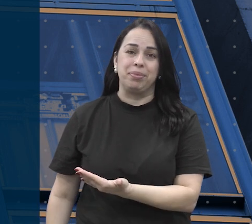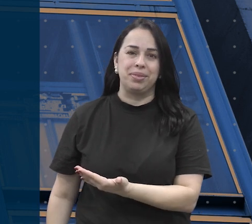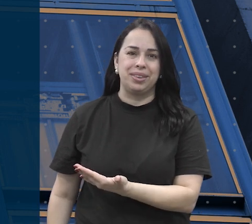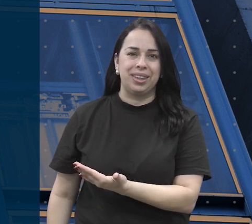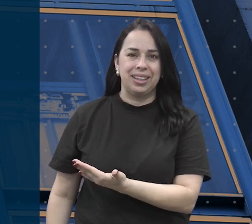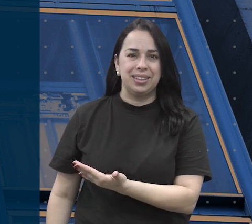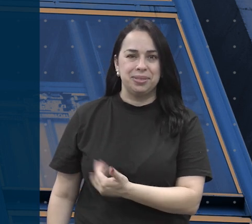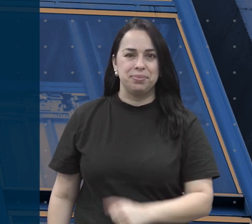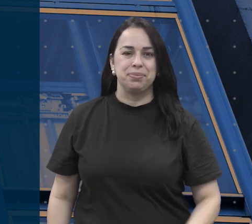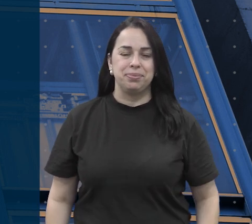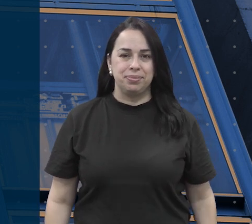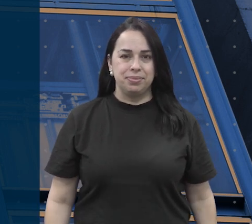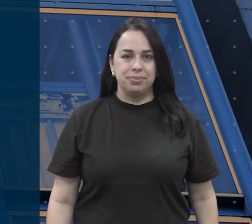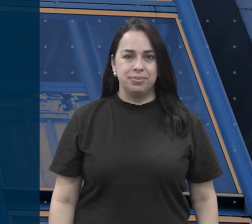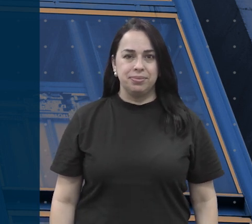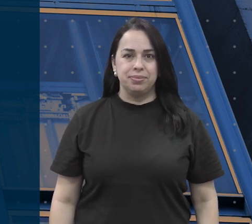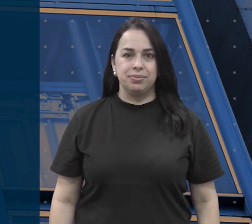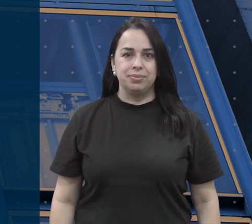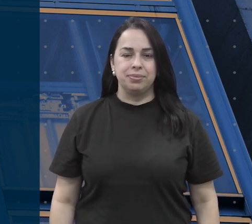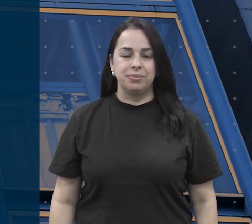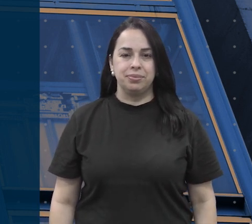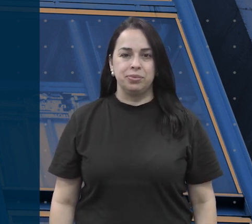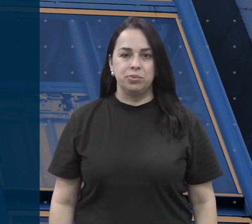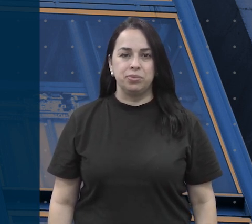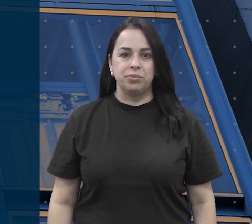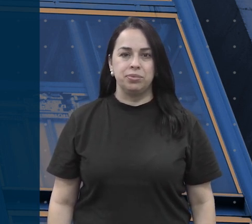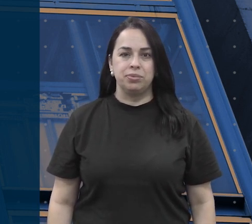número 175, no centro.